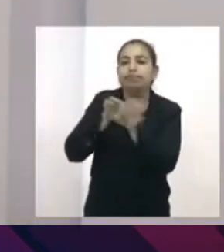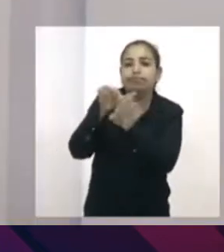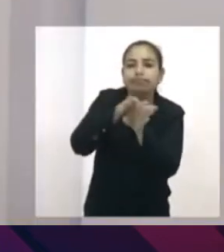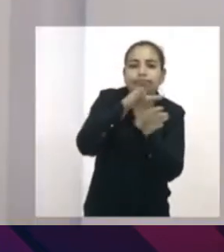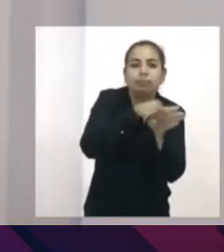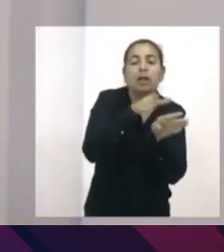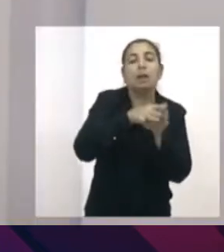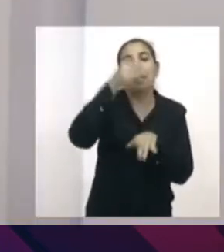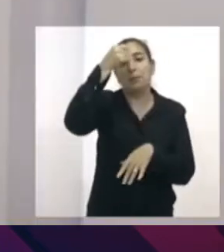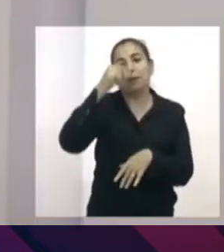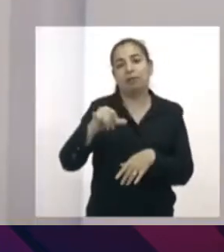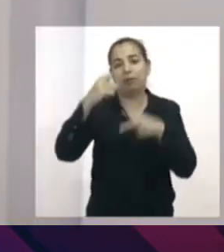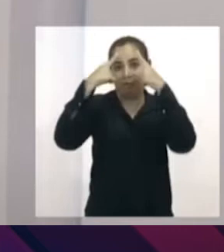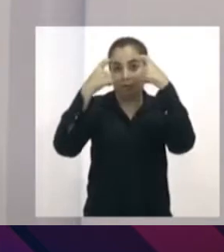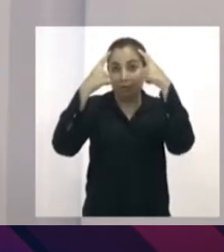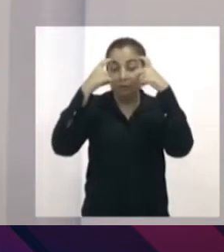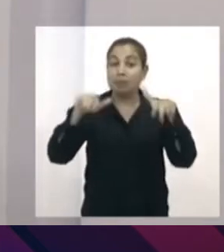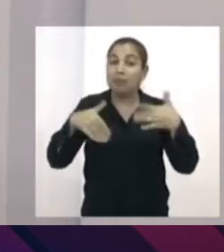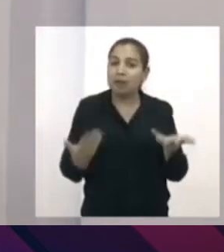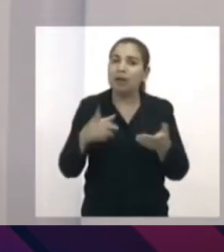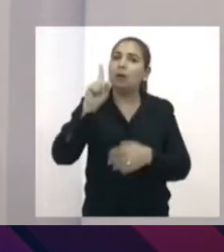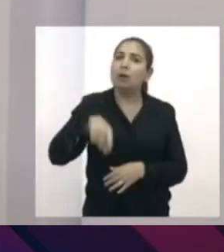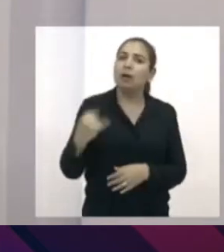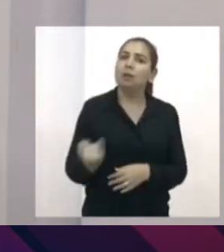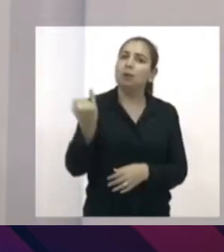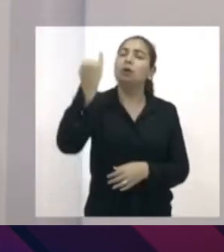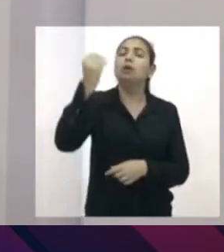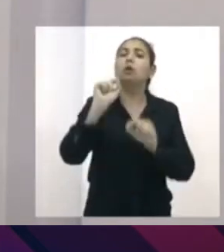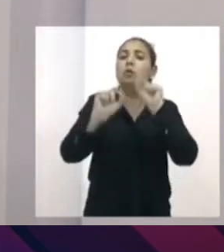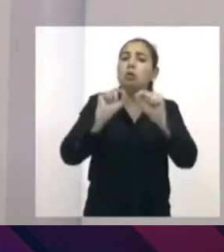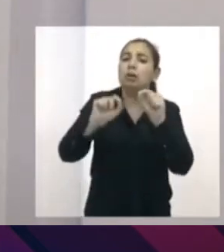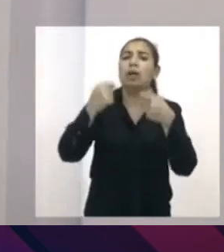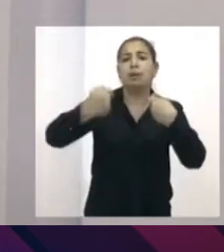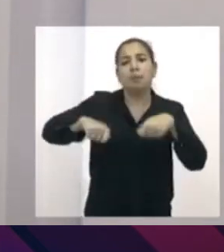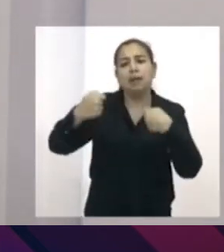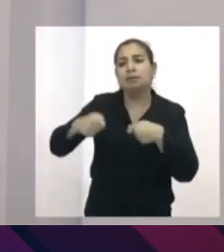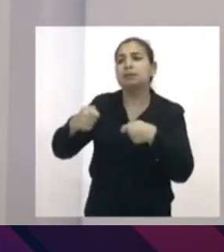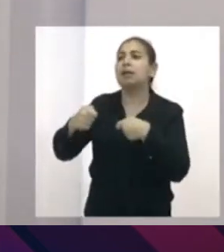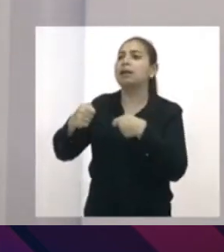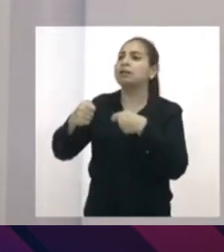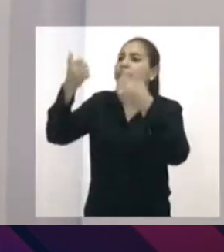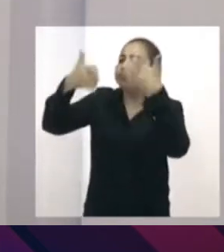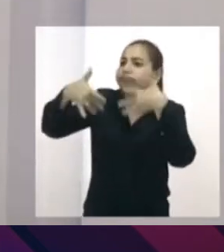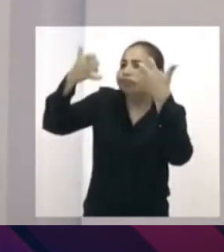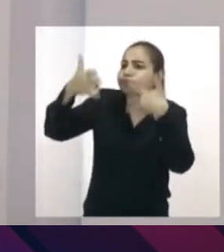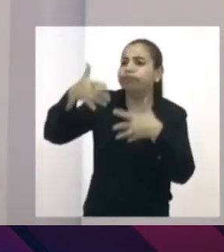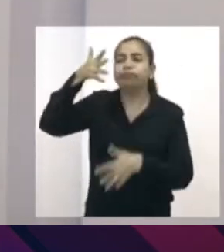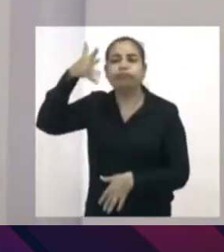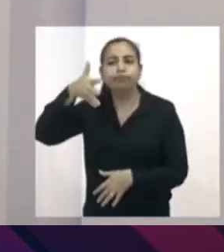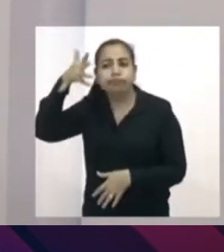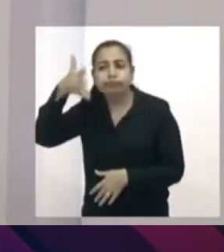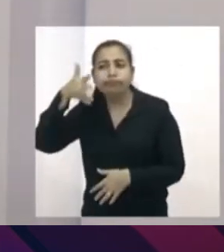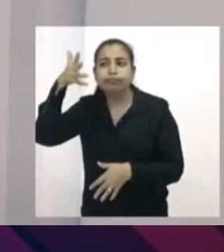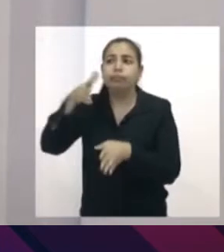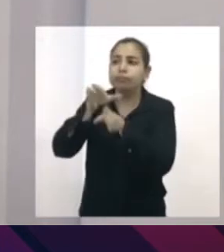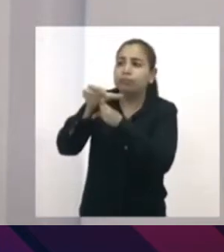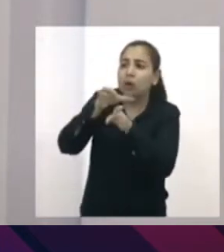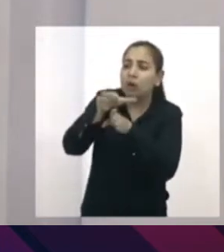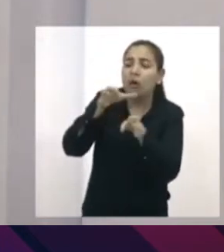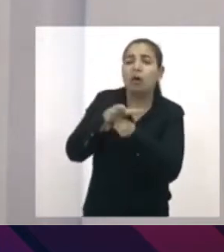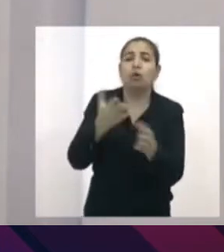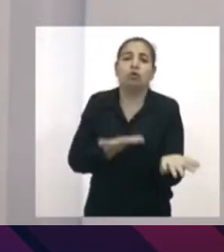Sessões plenárias Audiências públicas E todos os programas Então Isso realmente Para a comunidade surda Daqui de